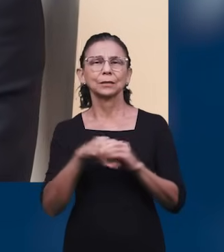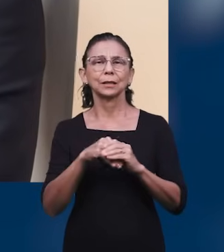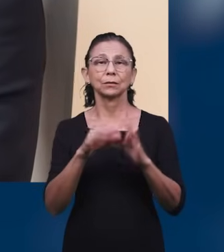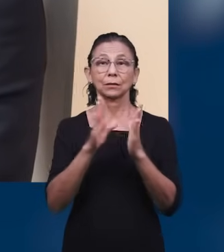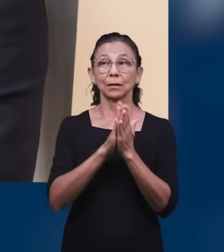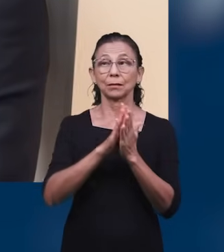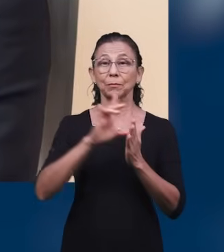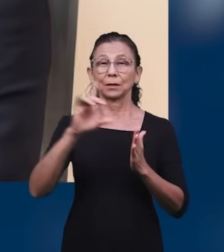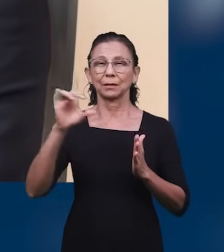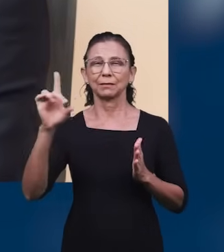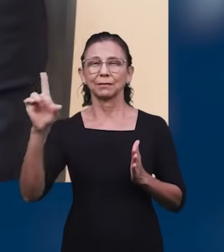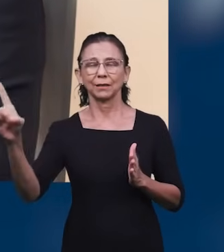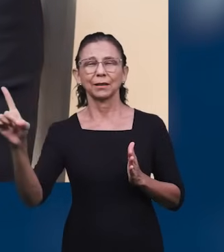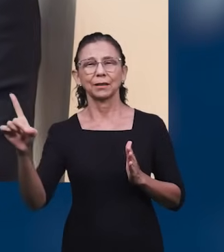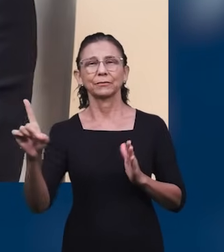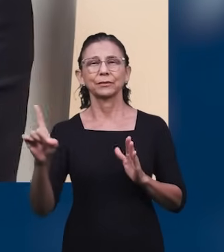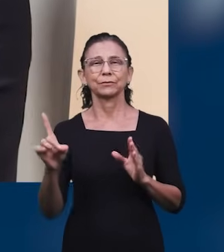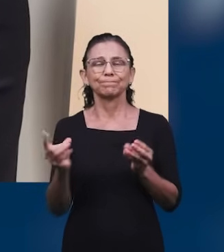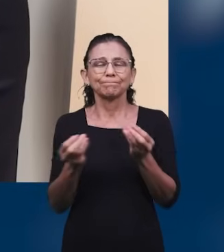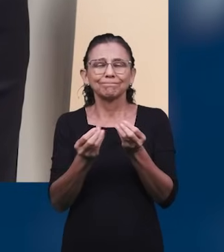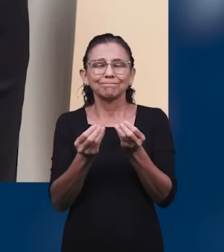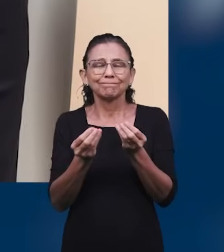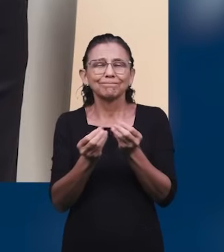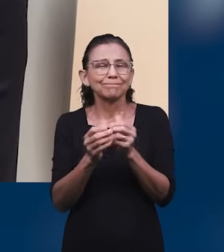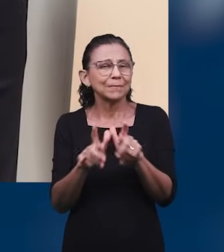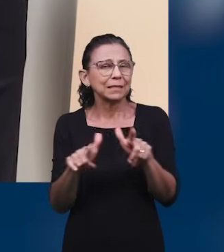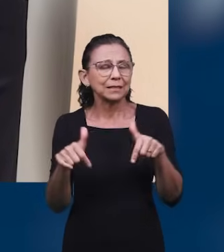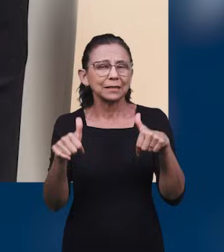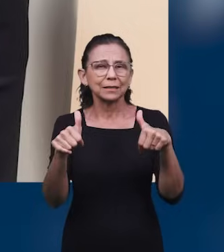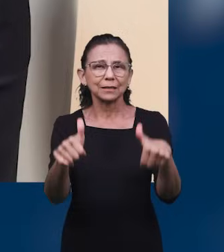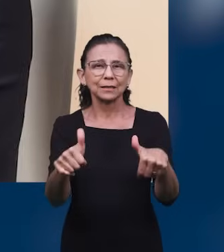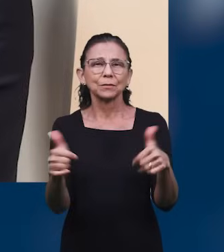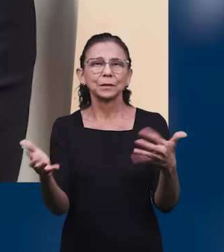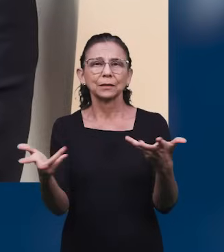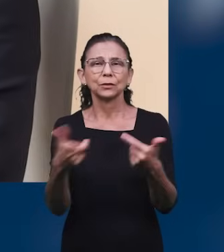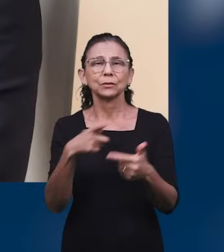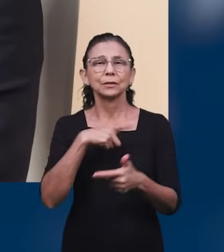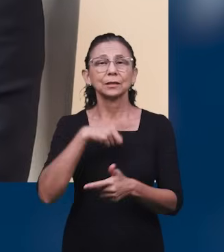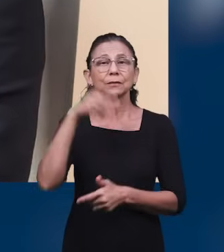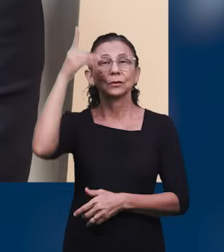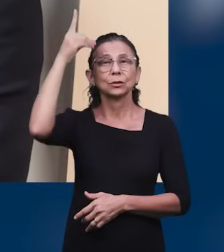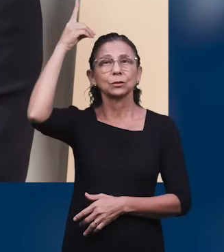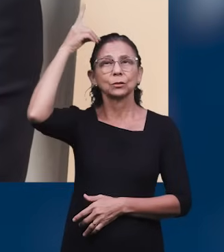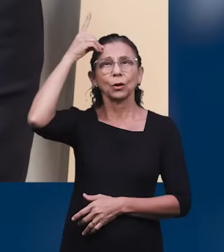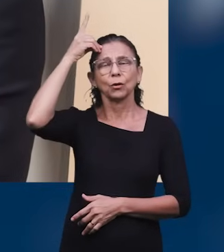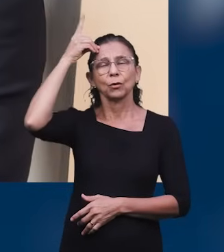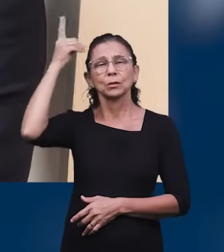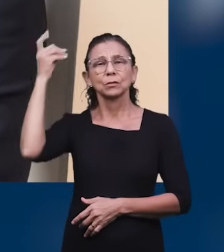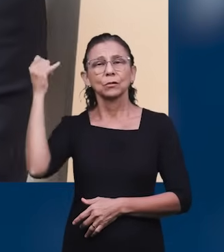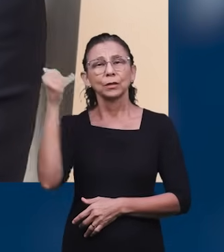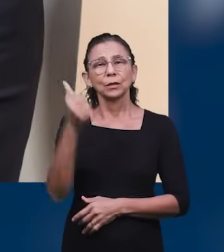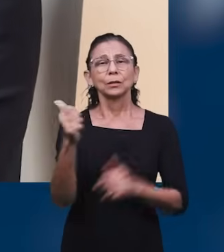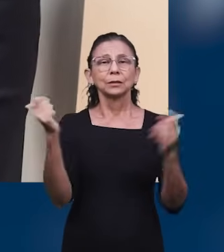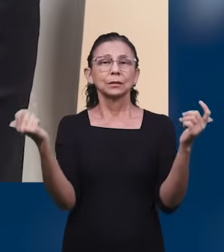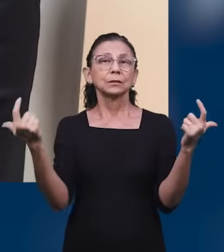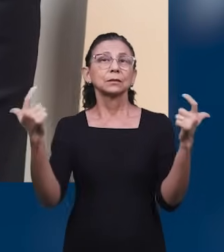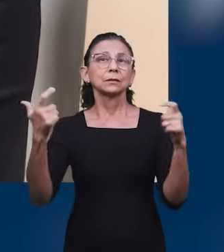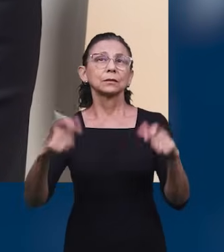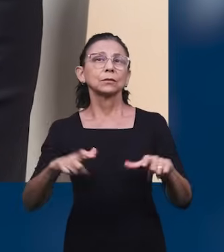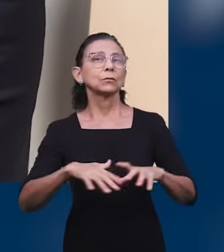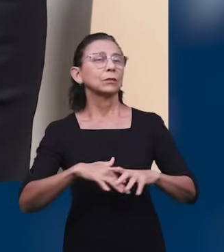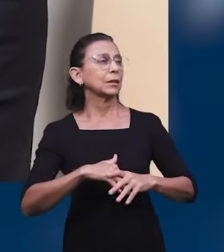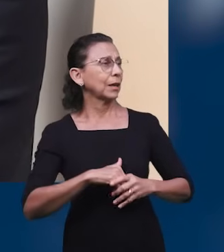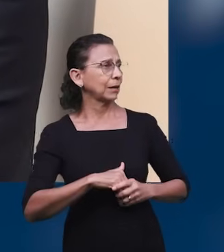uma operação tremenda. O Senhor deu vários dons sobre os anos do Senhor operando neste lugar. Nós fomos